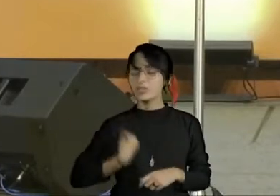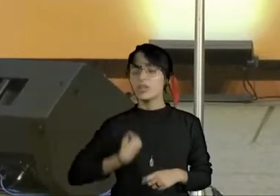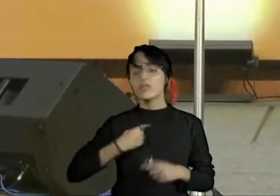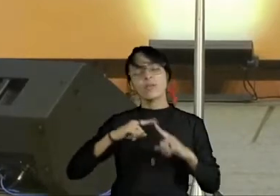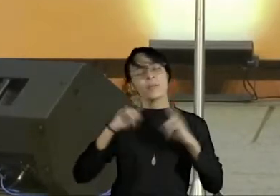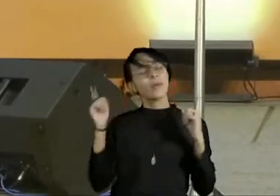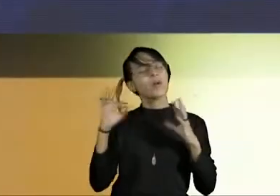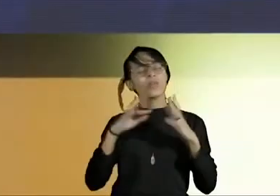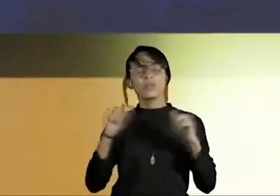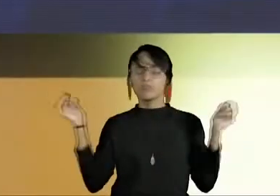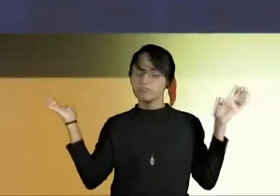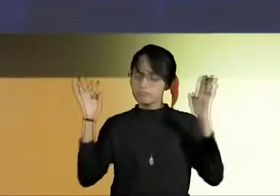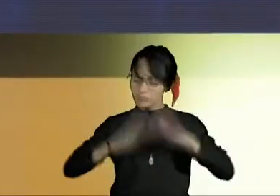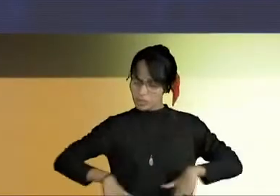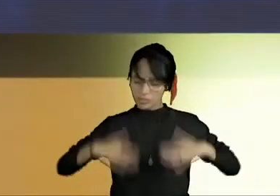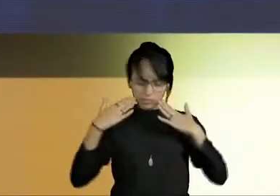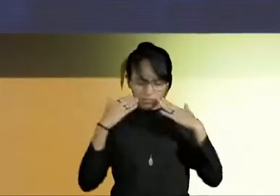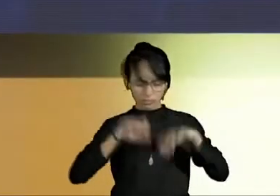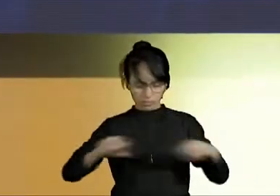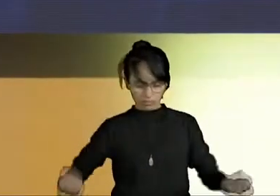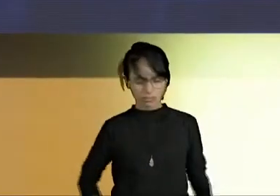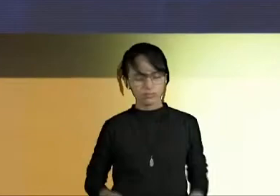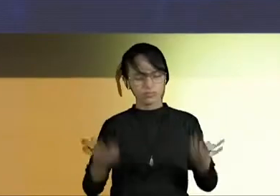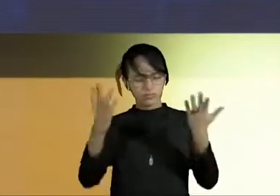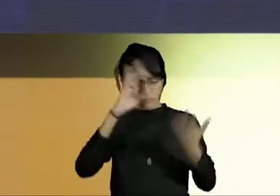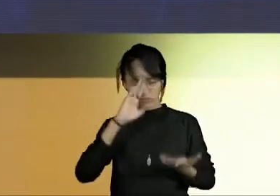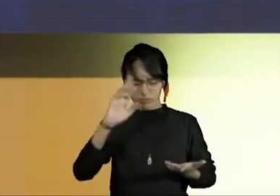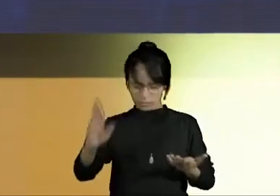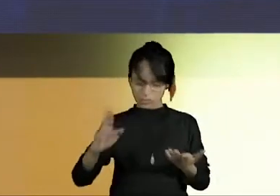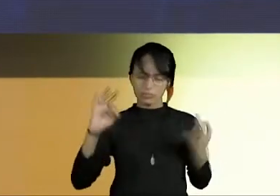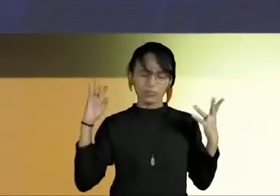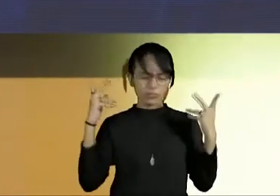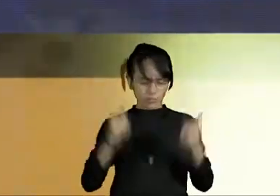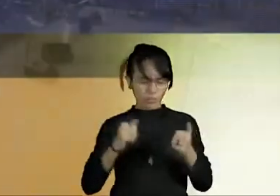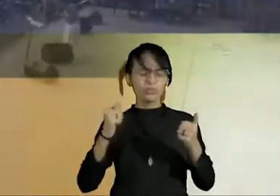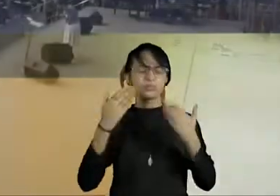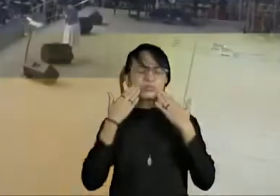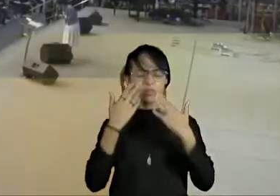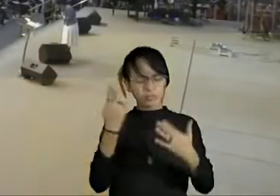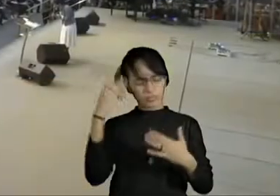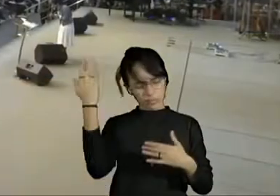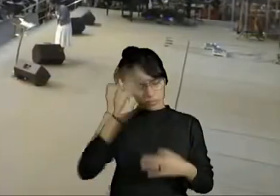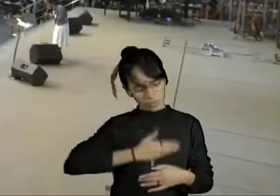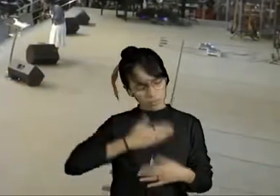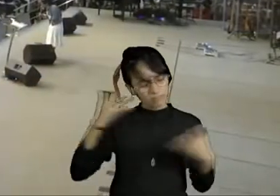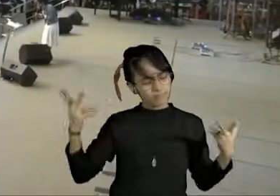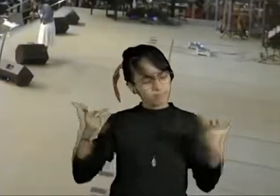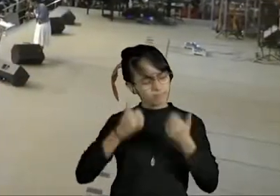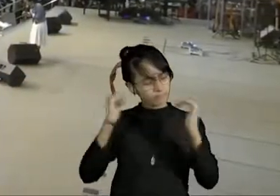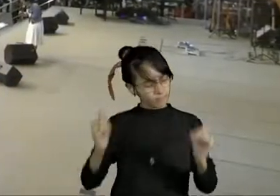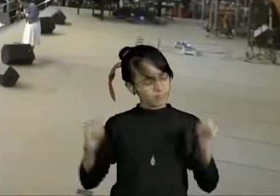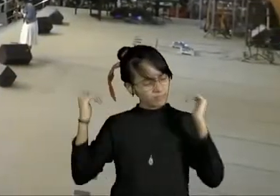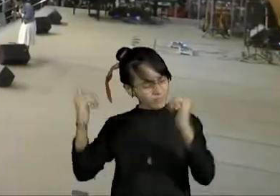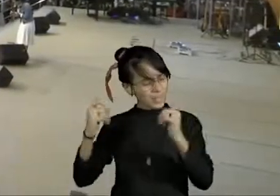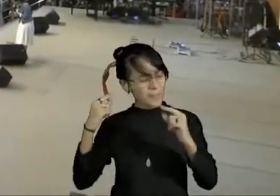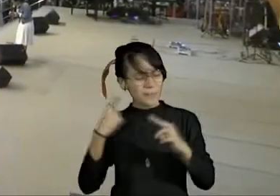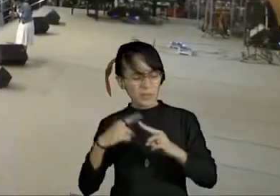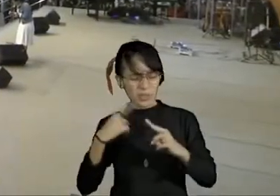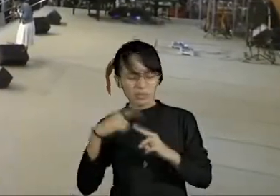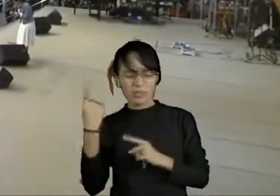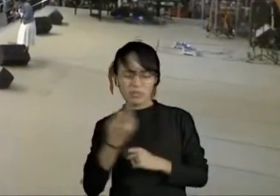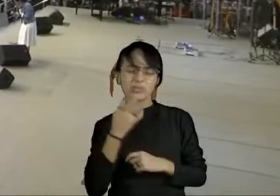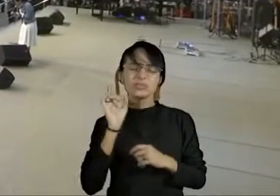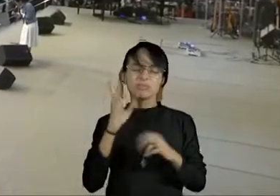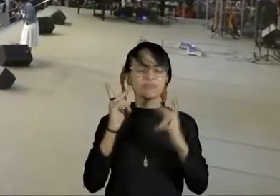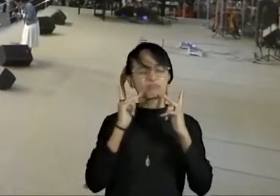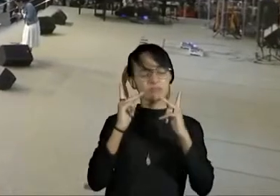todos estão diante do teu altar, Senhor. Todos estão diante da tua grandiosa presença, não porque queremos ouvir apenas